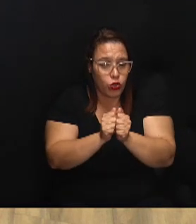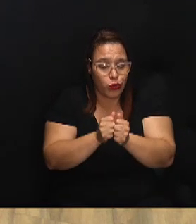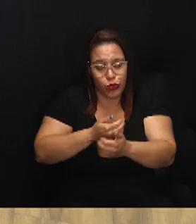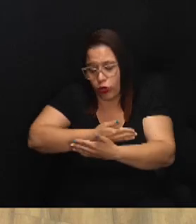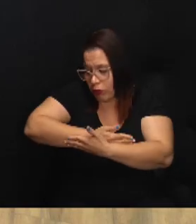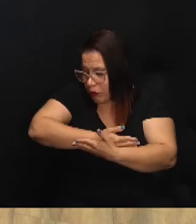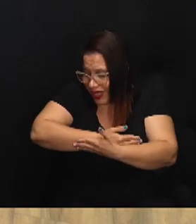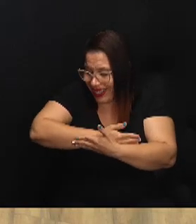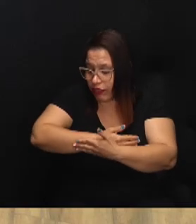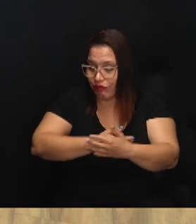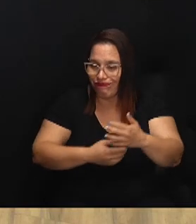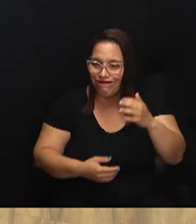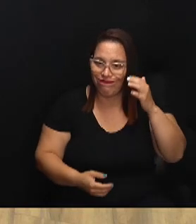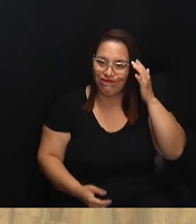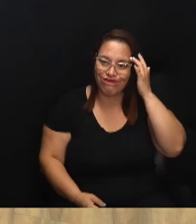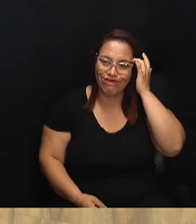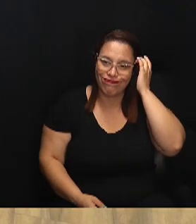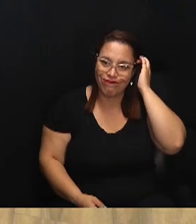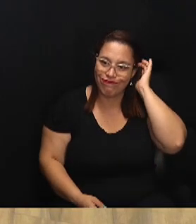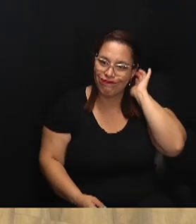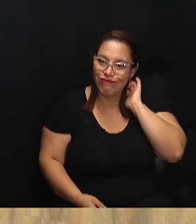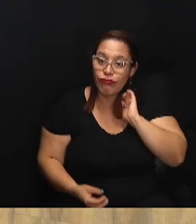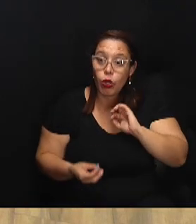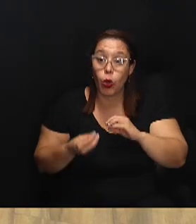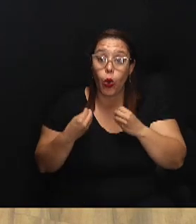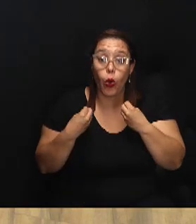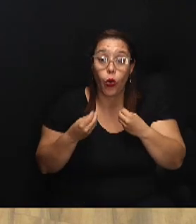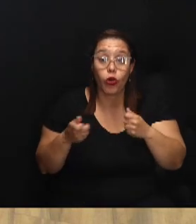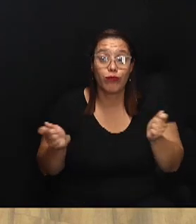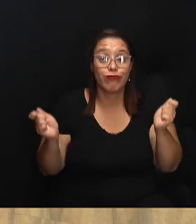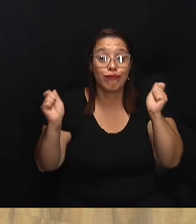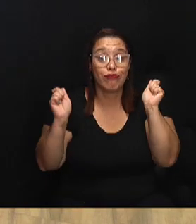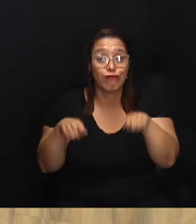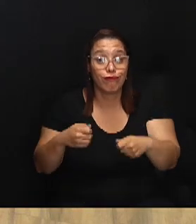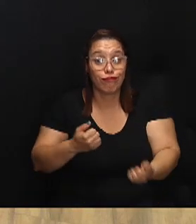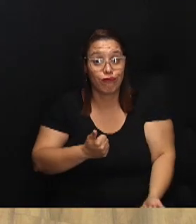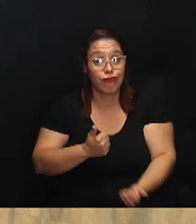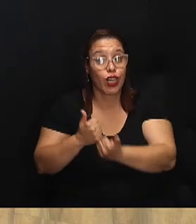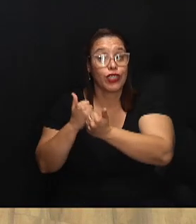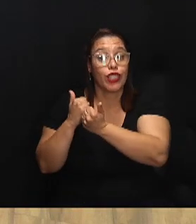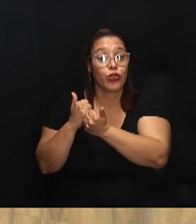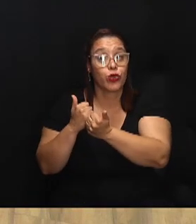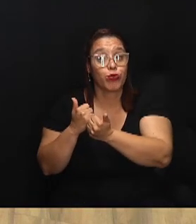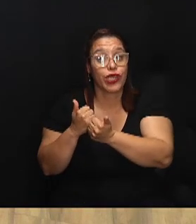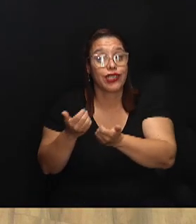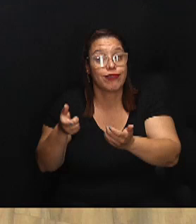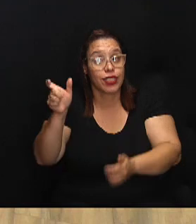praticamente. Como é possível apoiar essa pessoa?